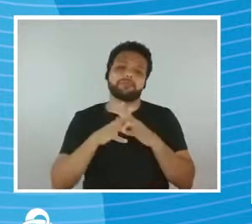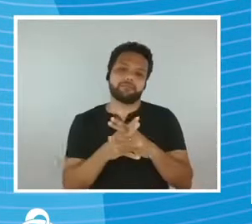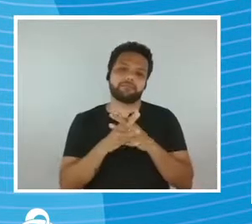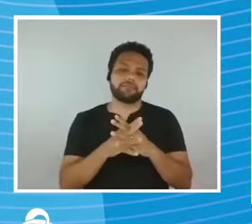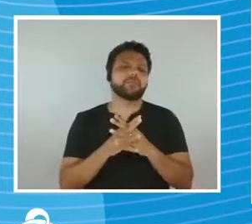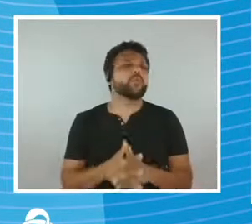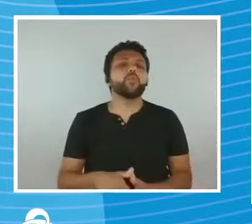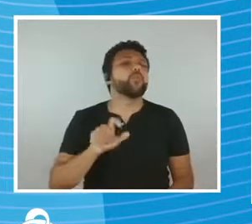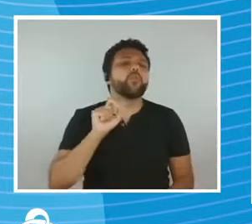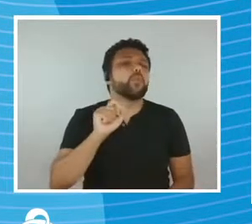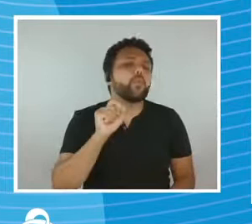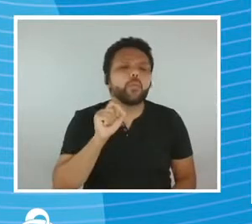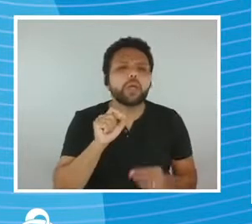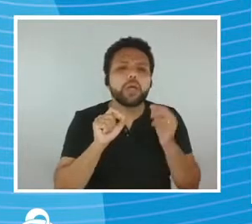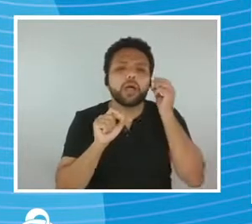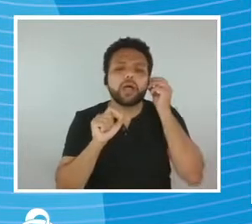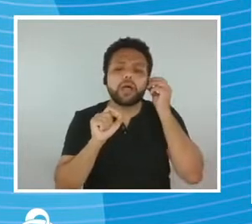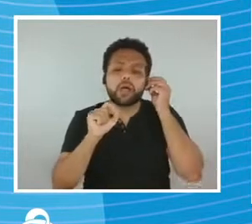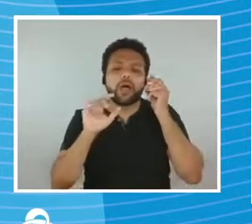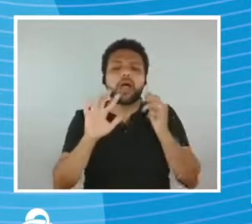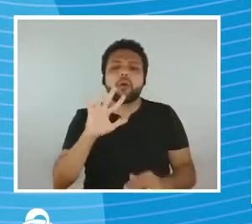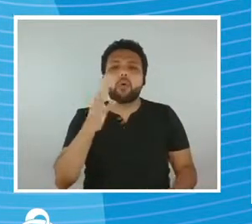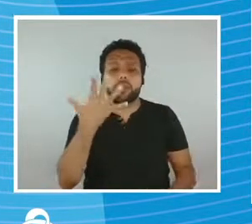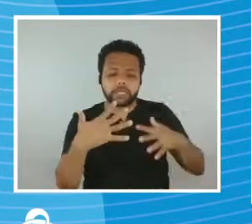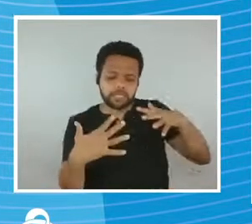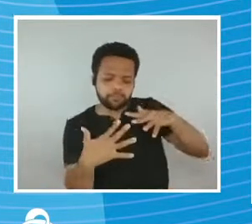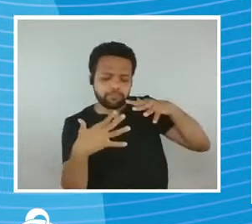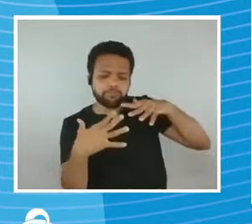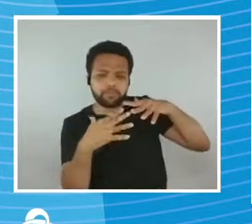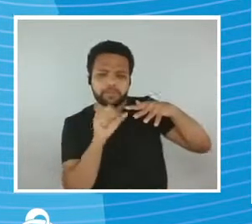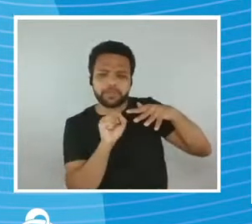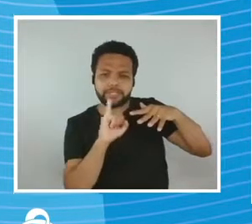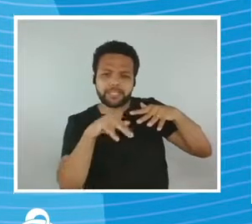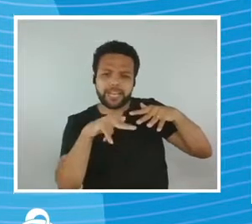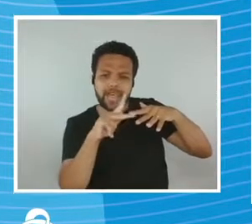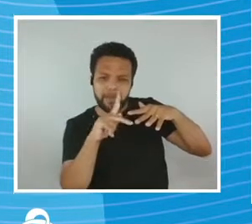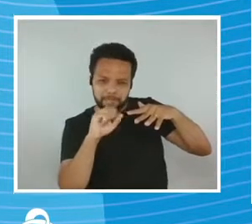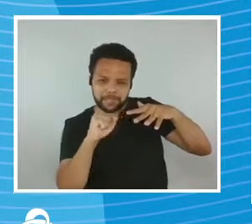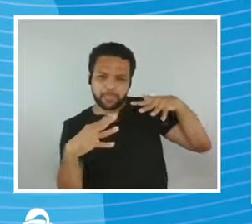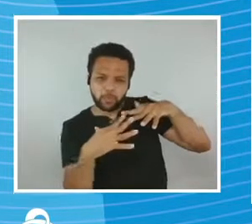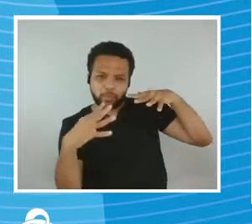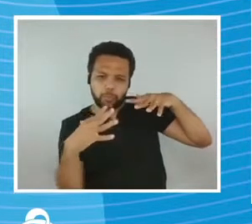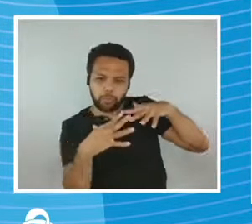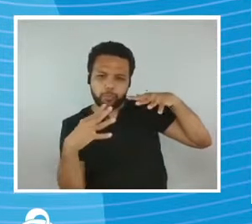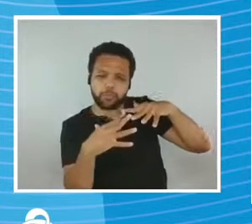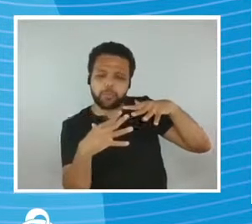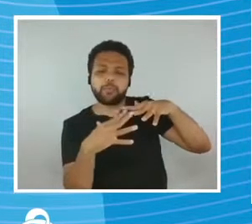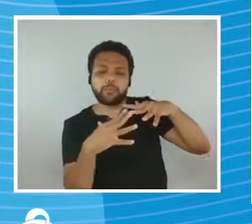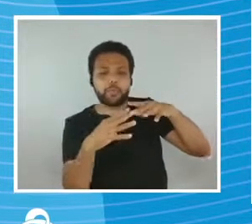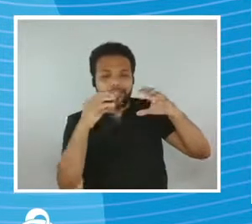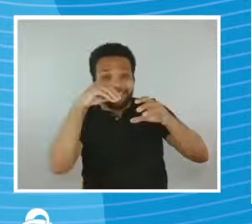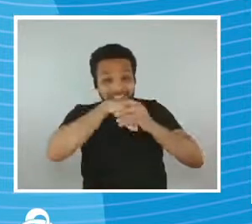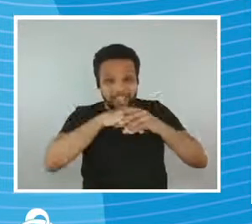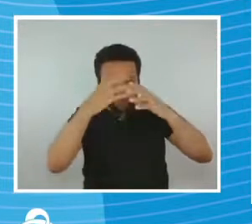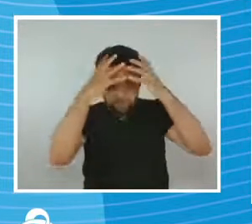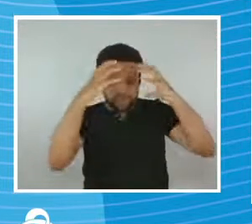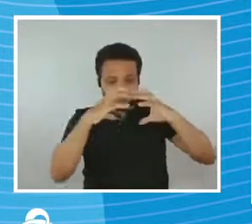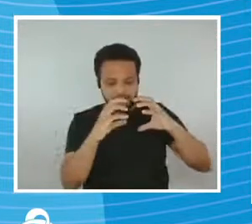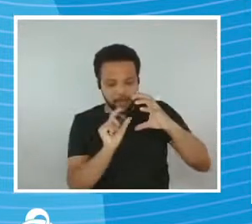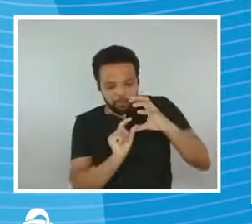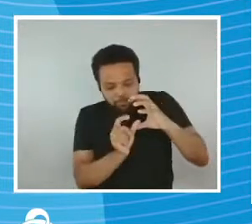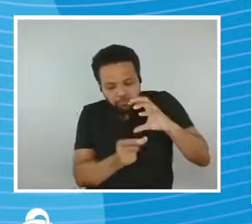acontece especificamente nessas sinapses do hipocampo dos mamíferos e também, especialmente, no